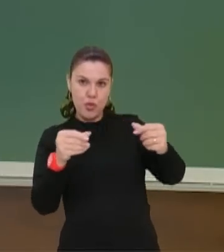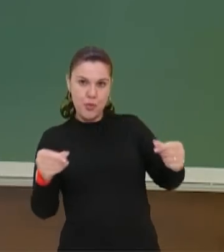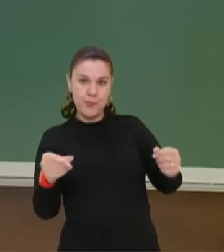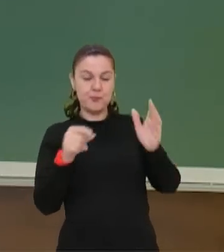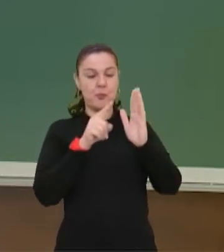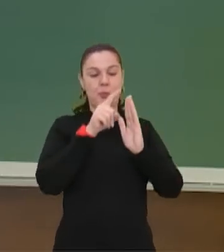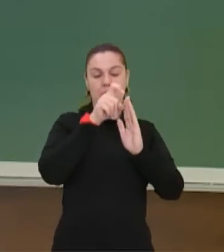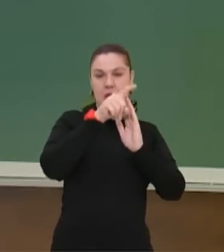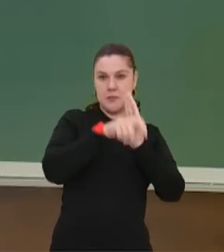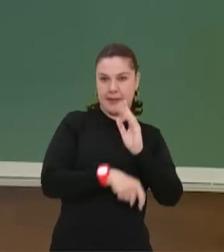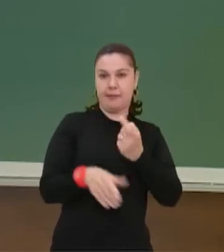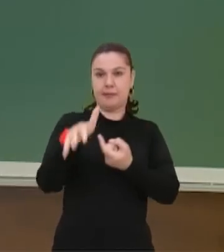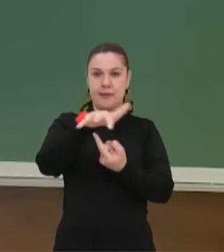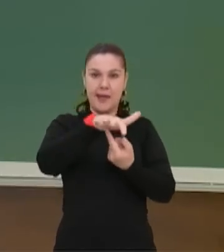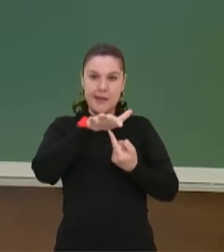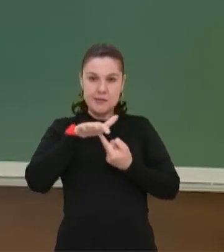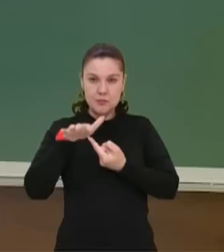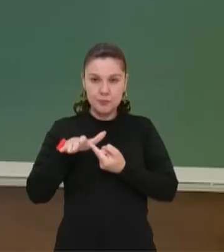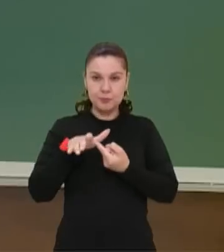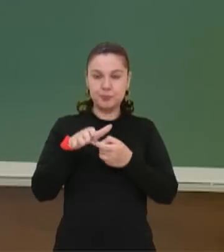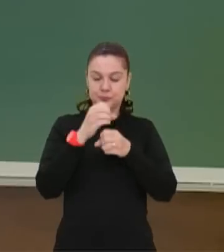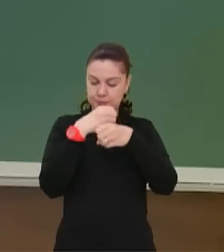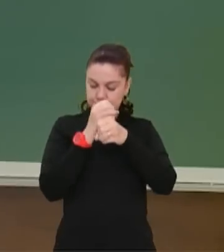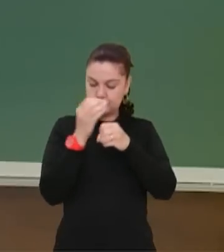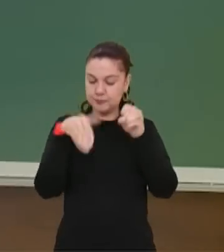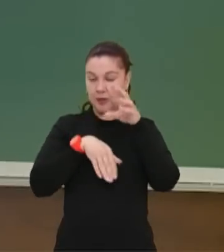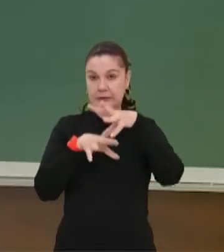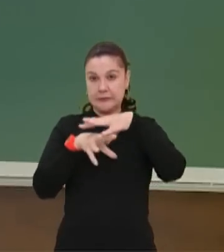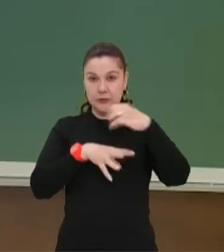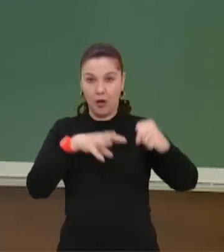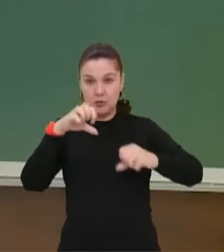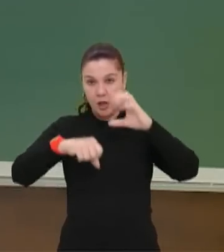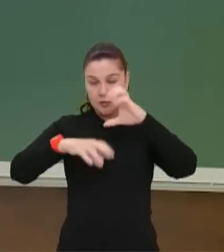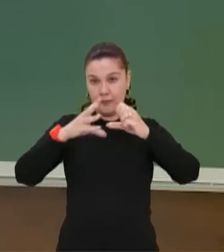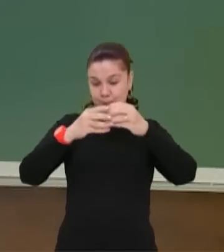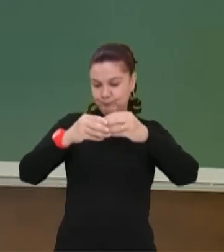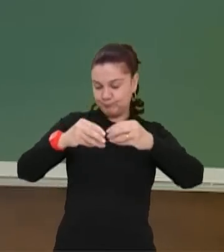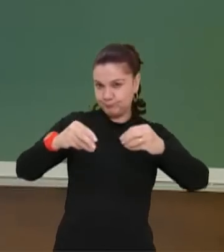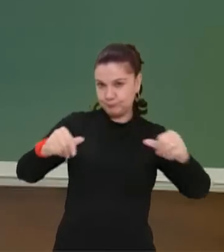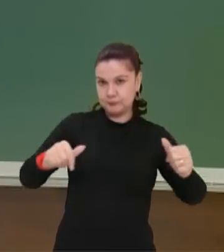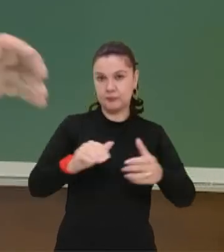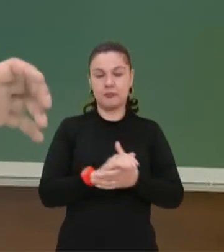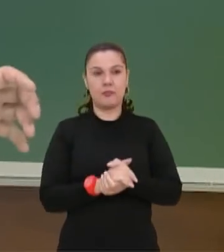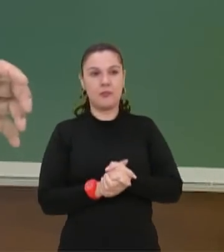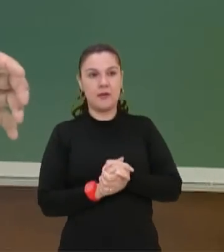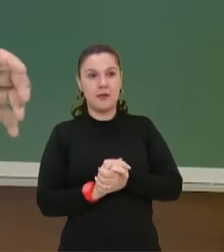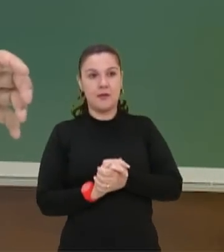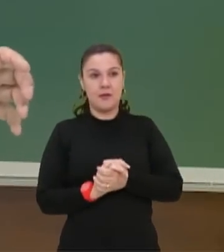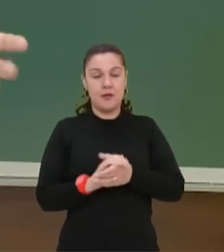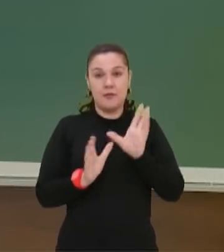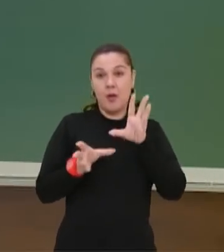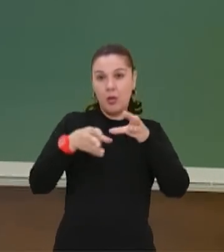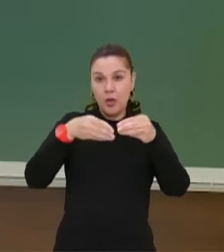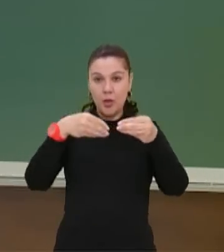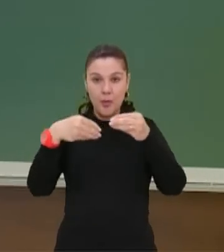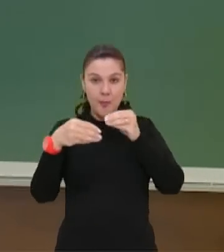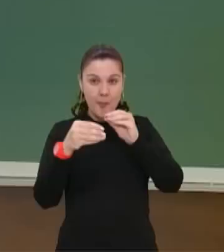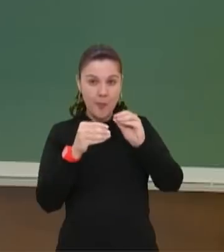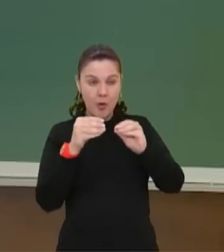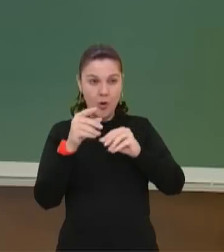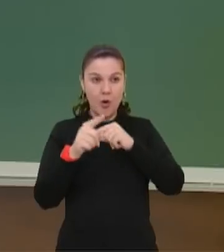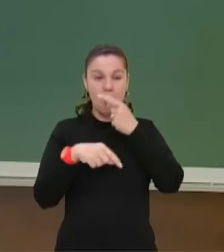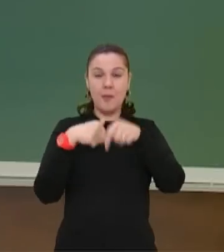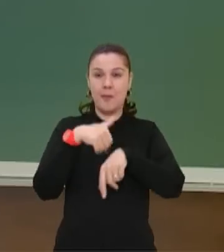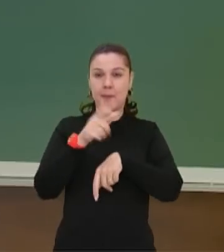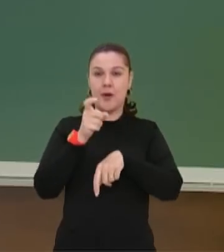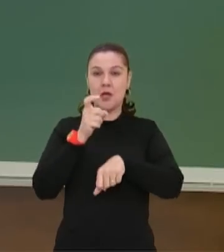bactérias, fungos, os micro-organismos decompositores vão decompor esse cachorro. Vão começar pelas partes moles, depois vem para as